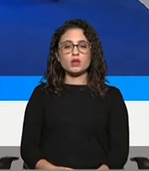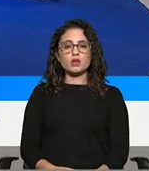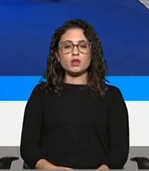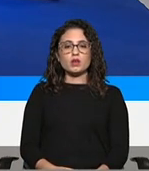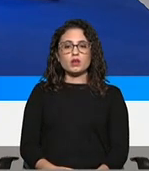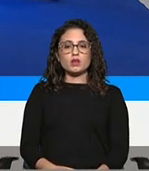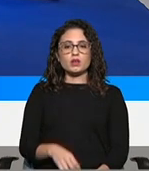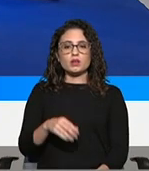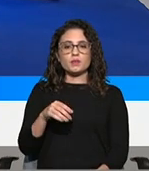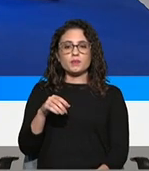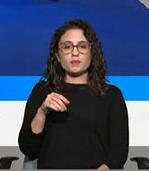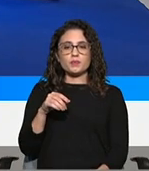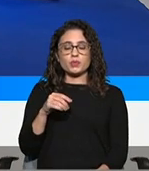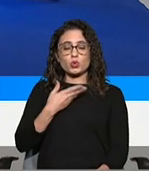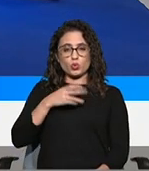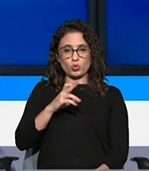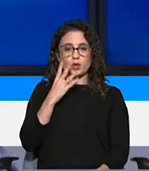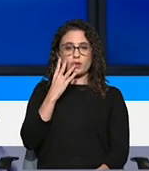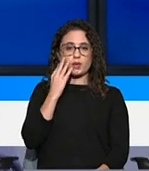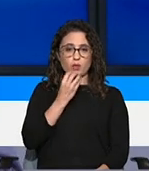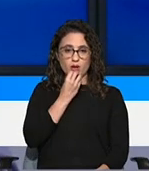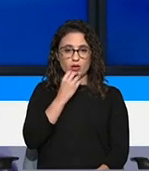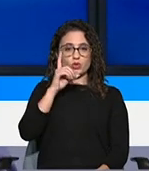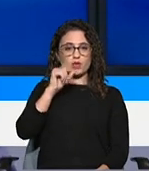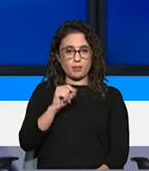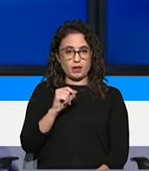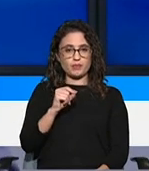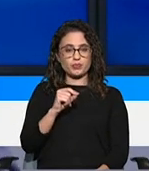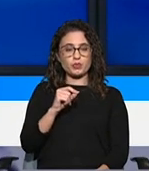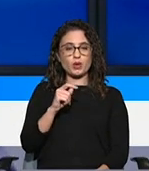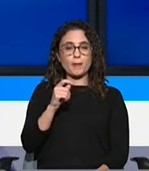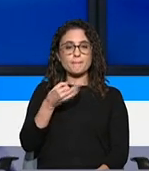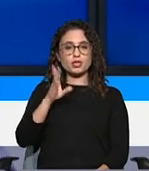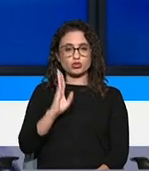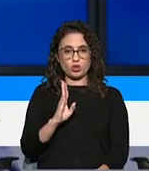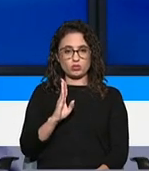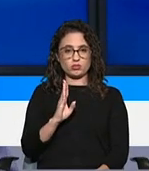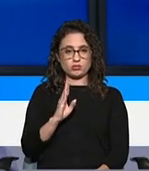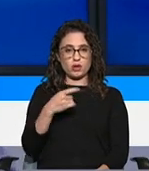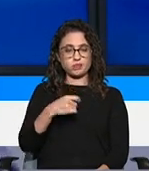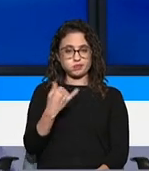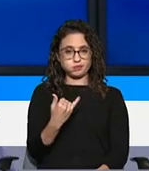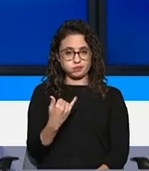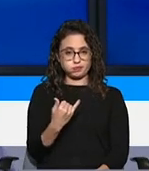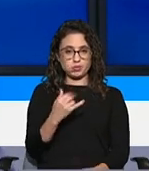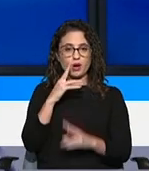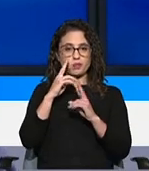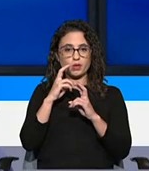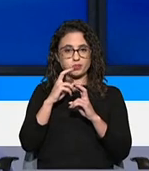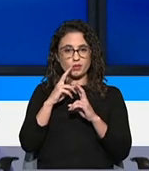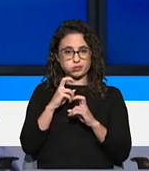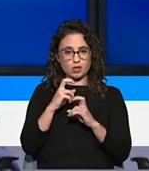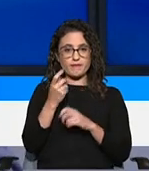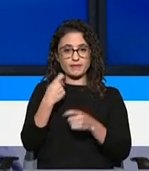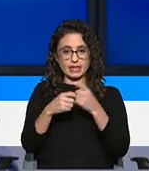vou Dr Miguel alb também teve a polícia judiciária na vice-presidência a investigar a venda da Quinta do